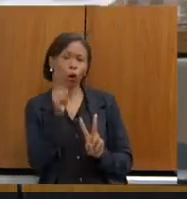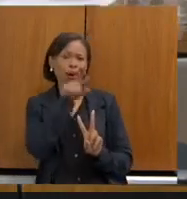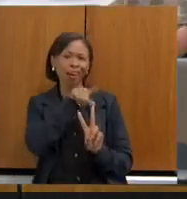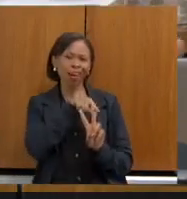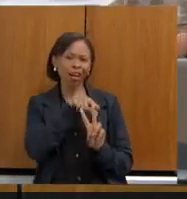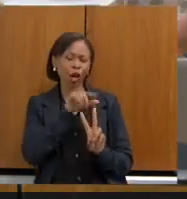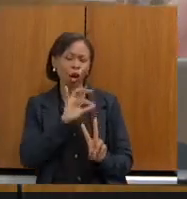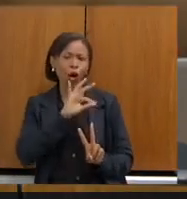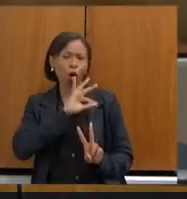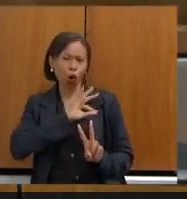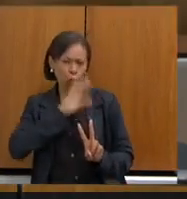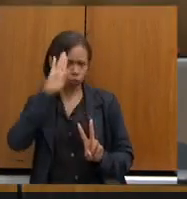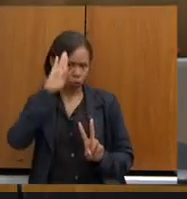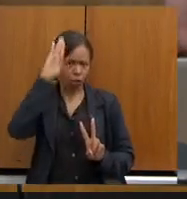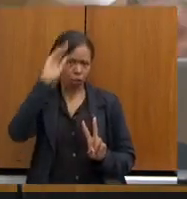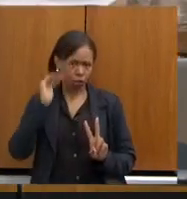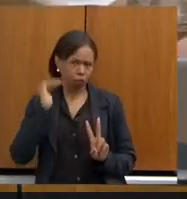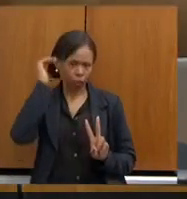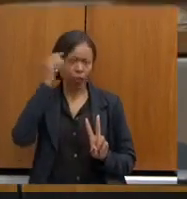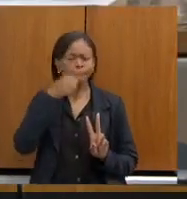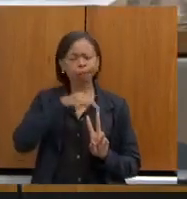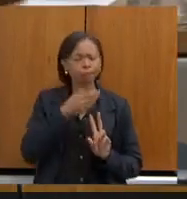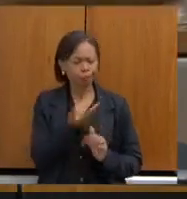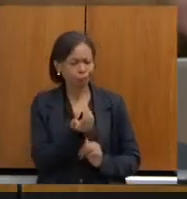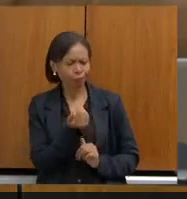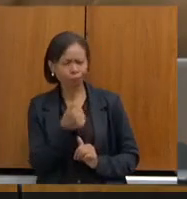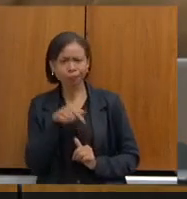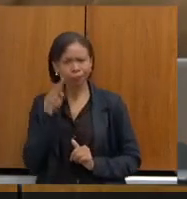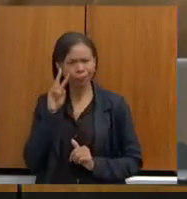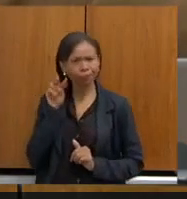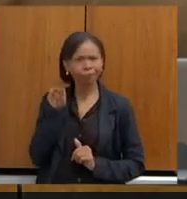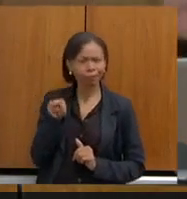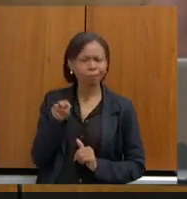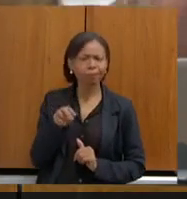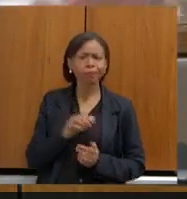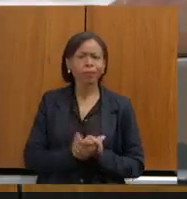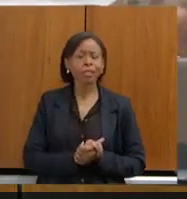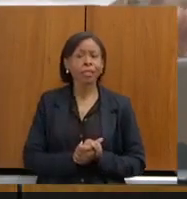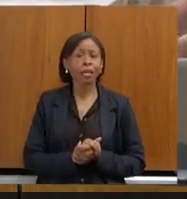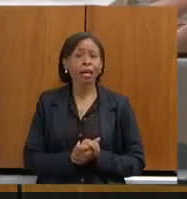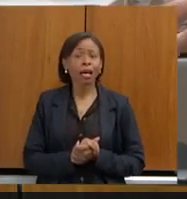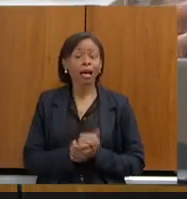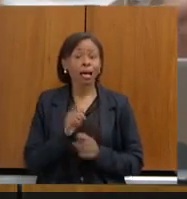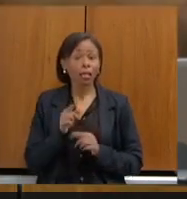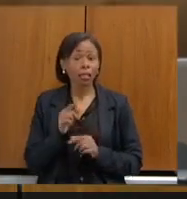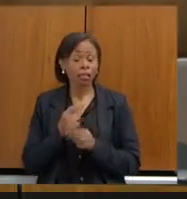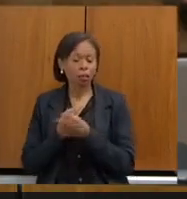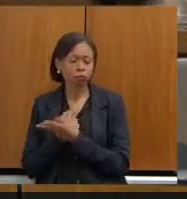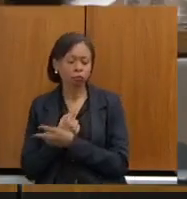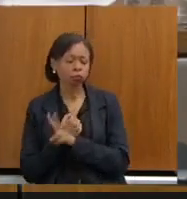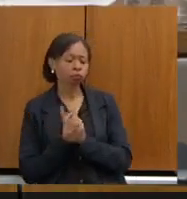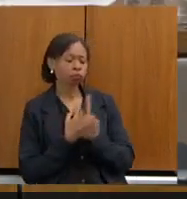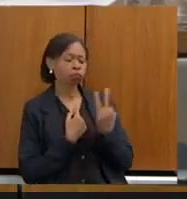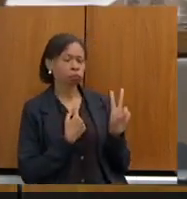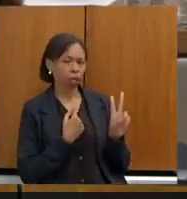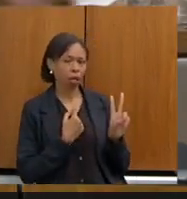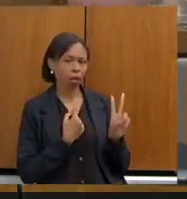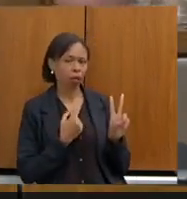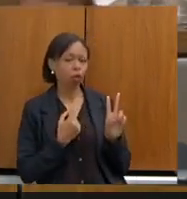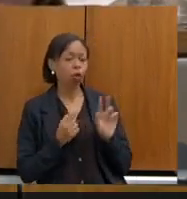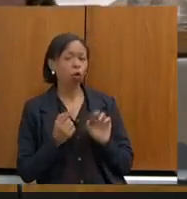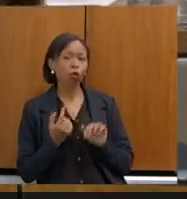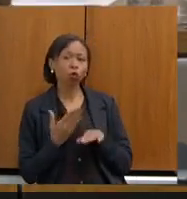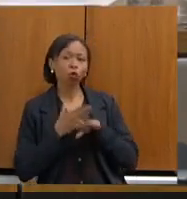coisa puxou Sargento assim que foi capa não vem que ela tem um negócio ele saiu daquela daquela casa você espera que nós tem que fazer um negócio foi na quitanda